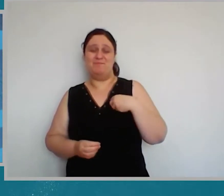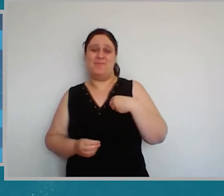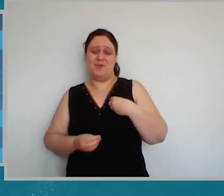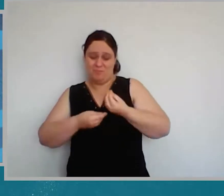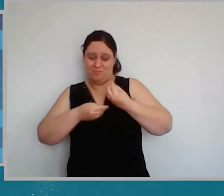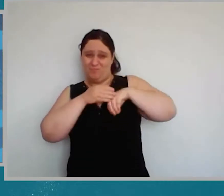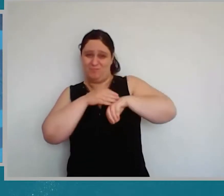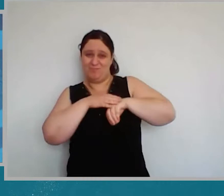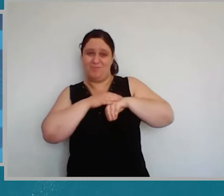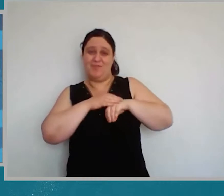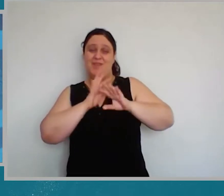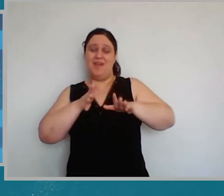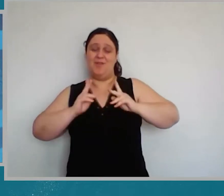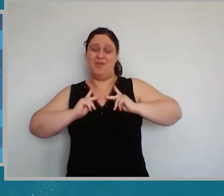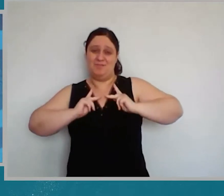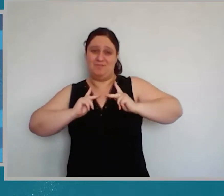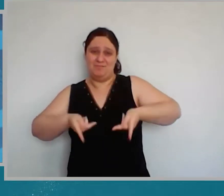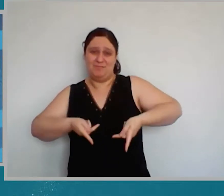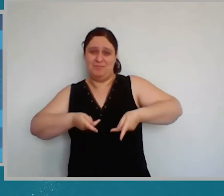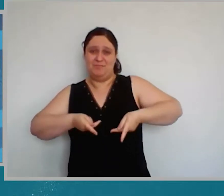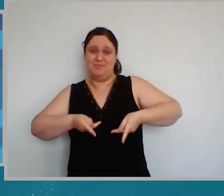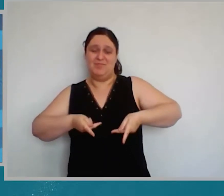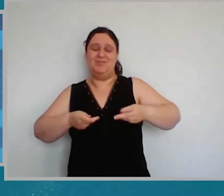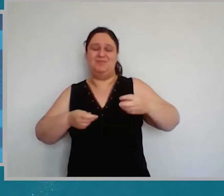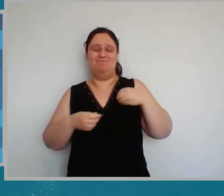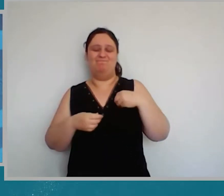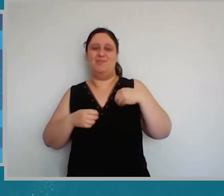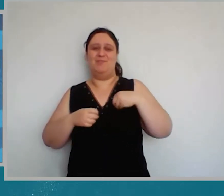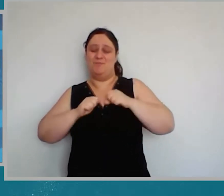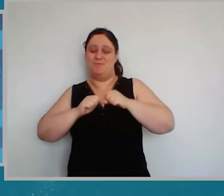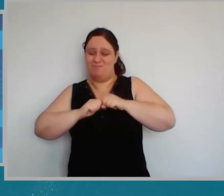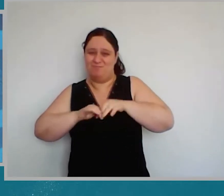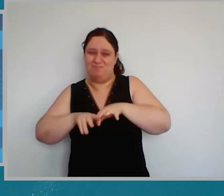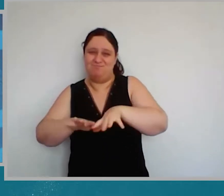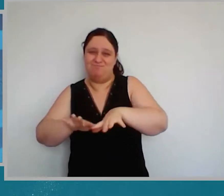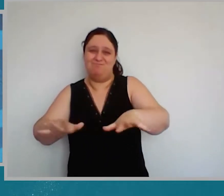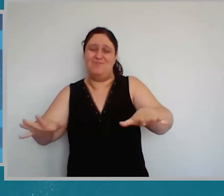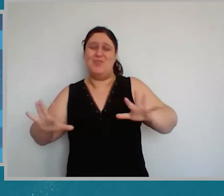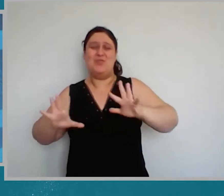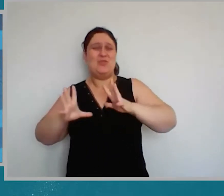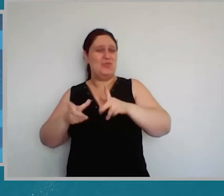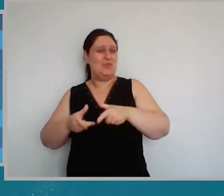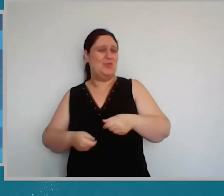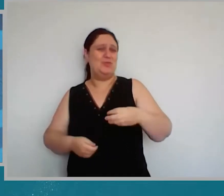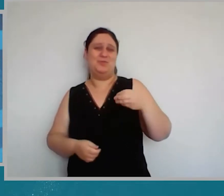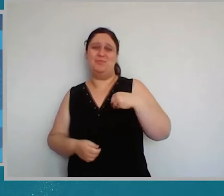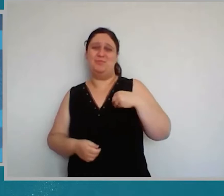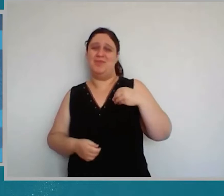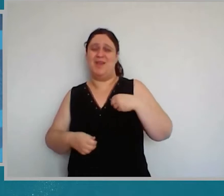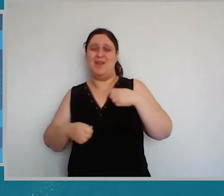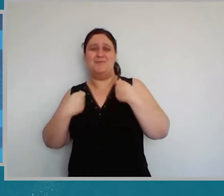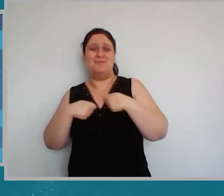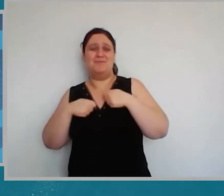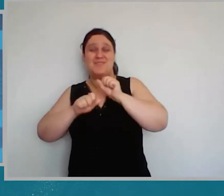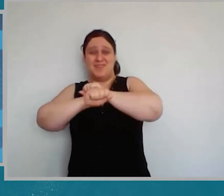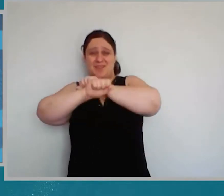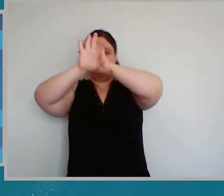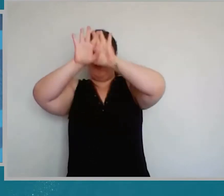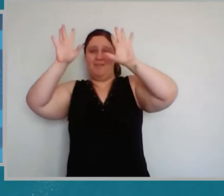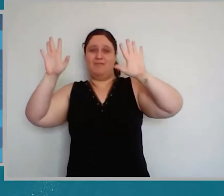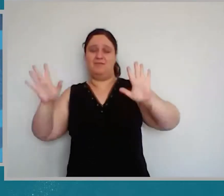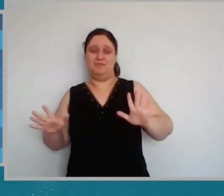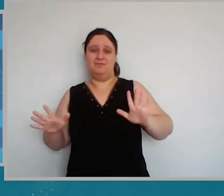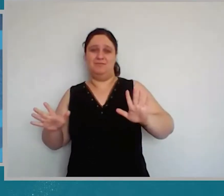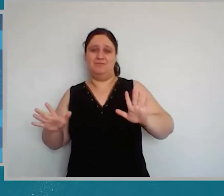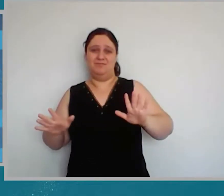os homens, e todos pecaram, todos carecem da glória de Deus. Não há um justo,